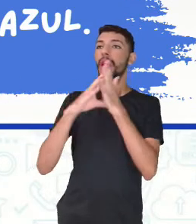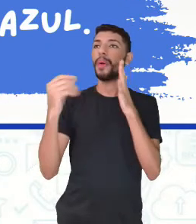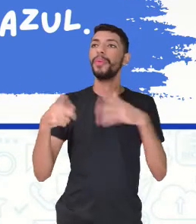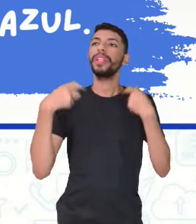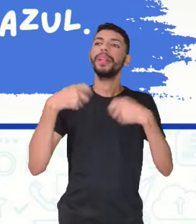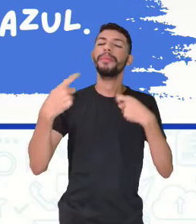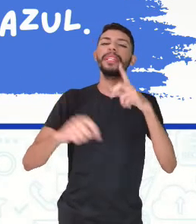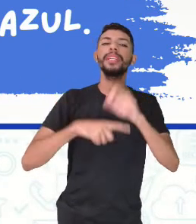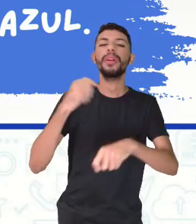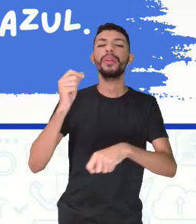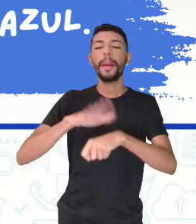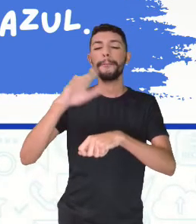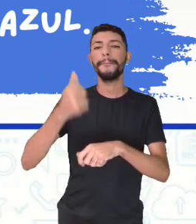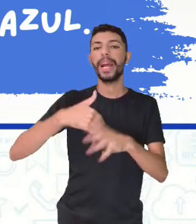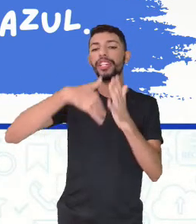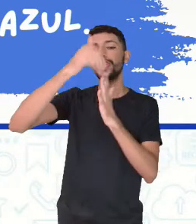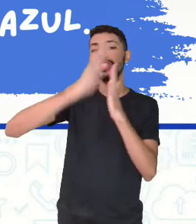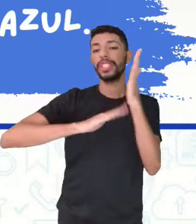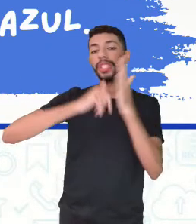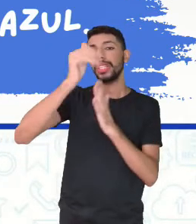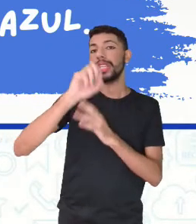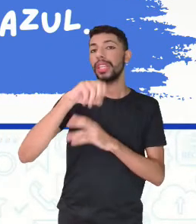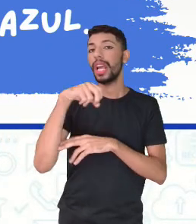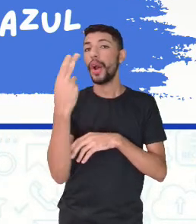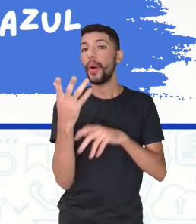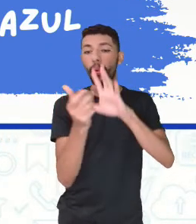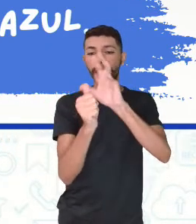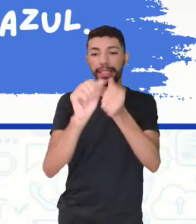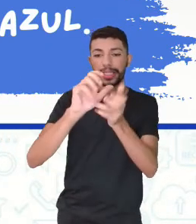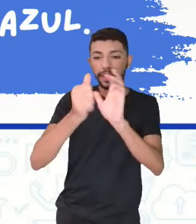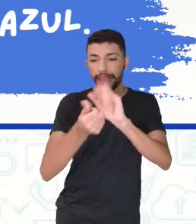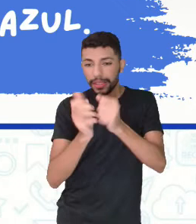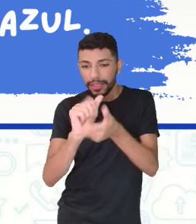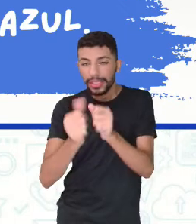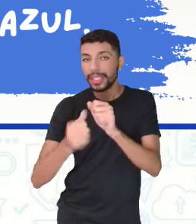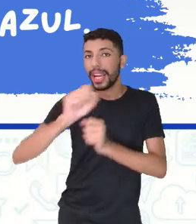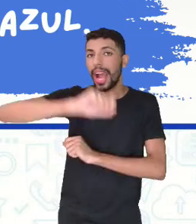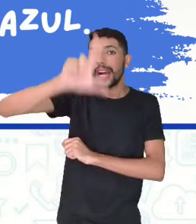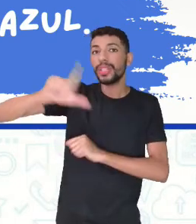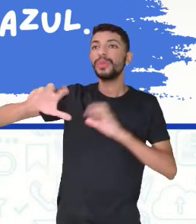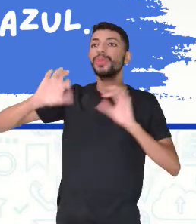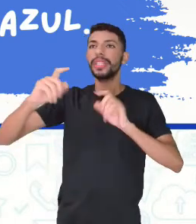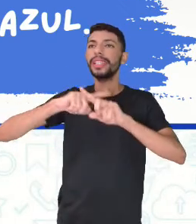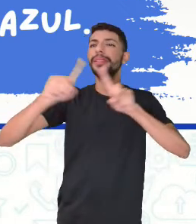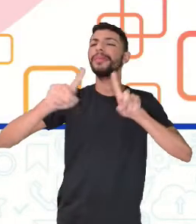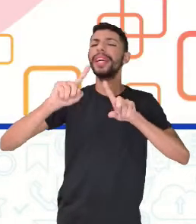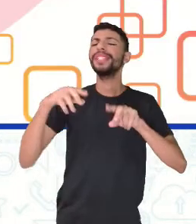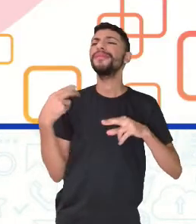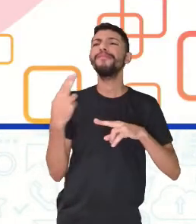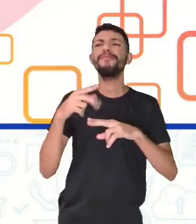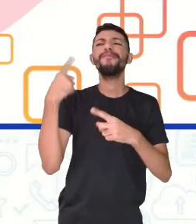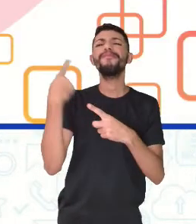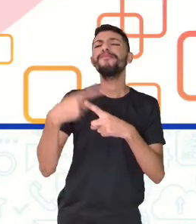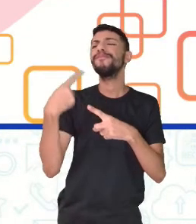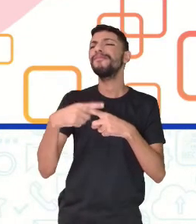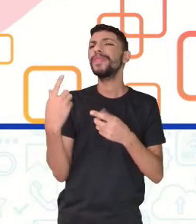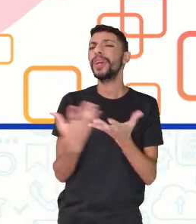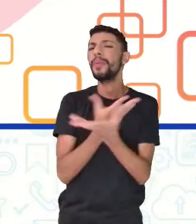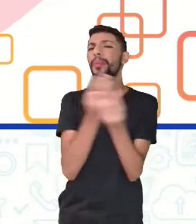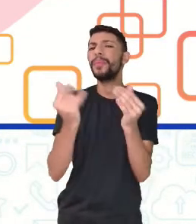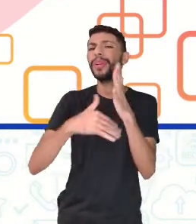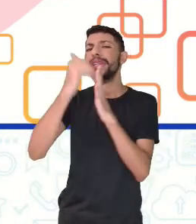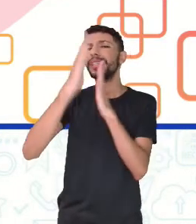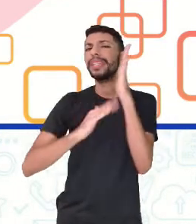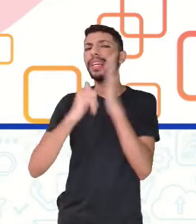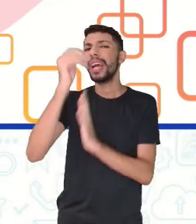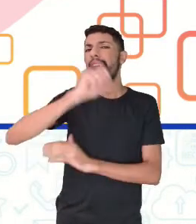tinta ou massa de modelar azul. E a gente vai conversar agora por que tanta tinta azul. Para isso,